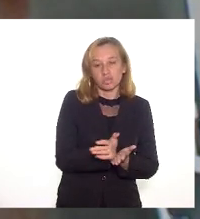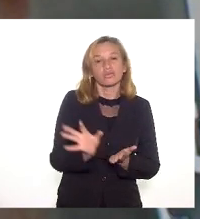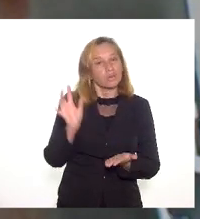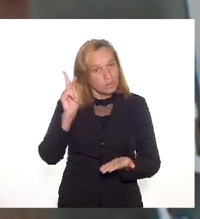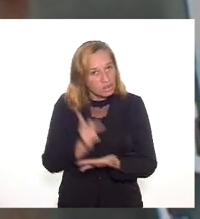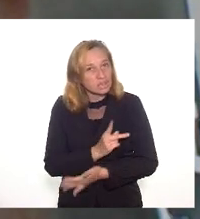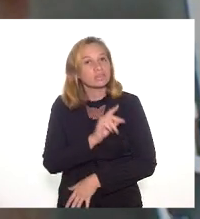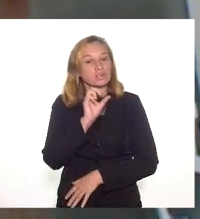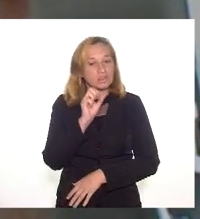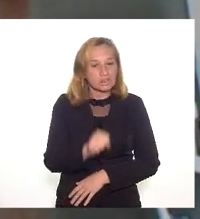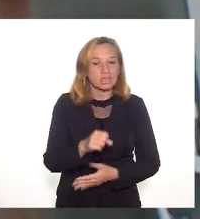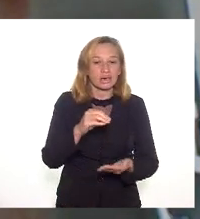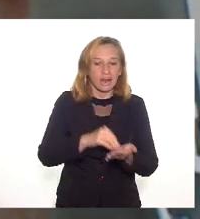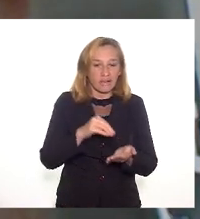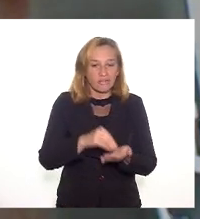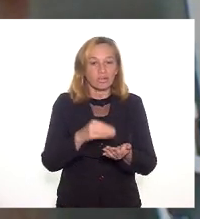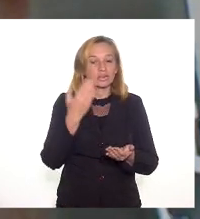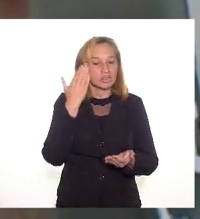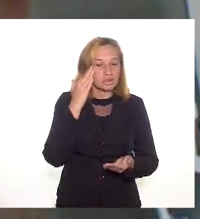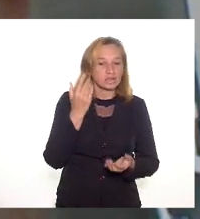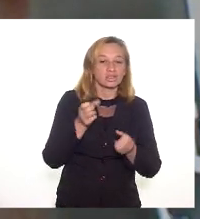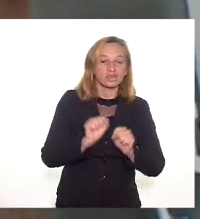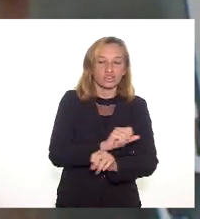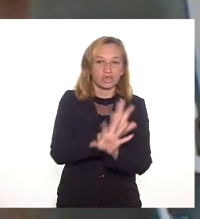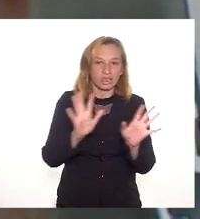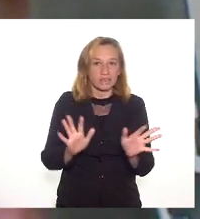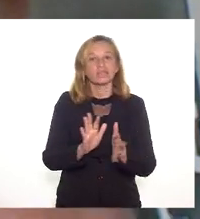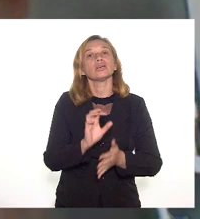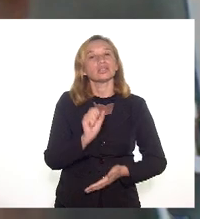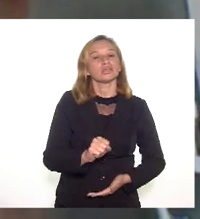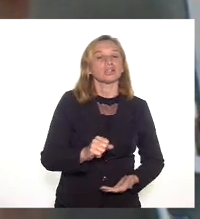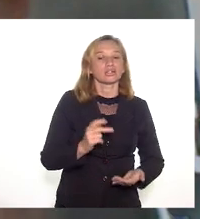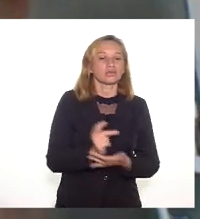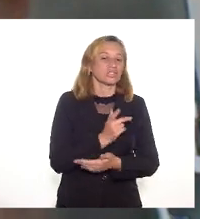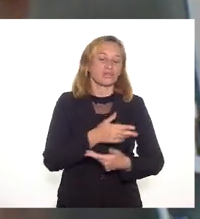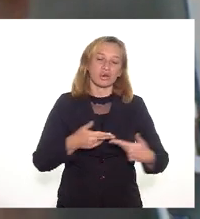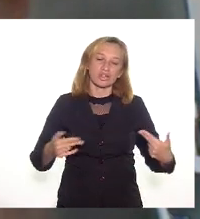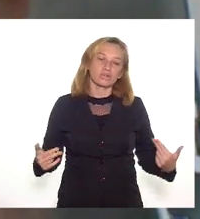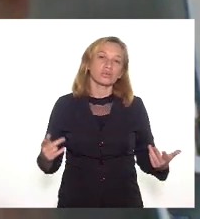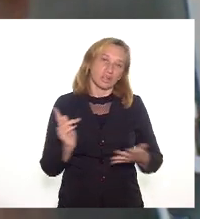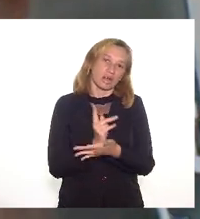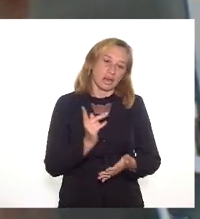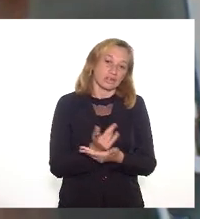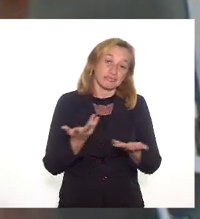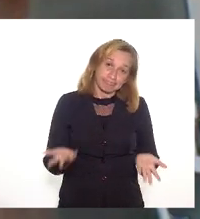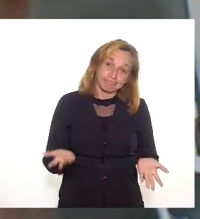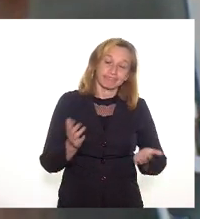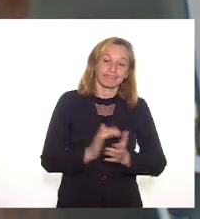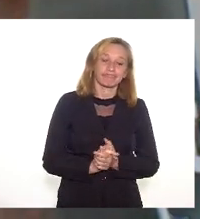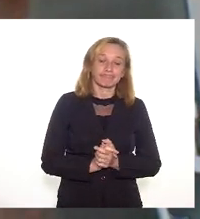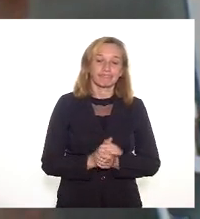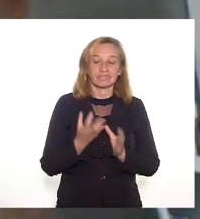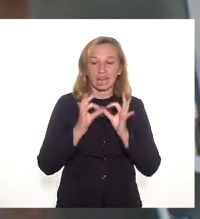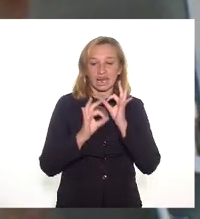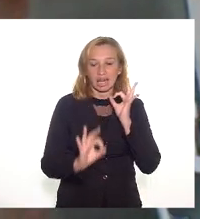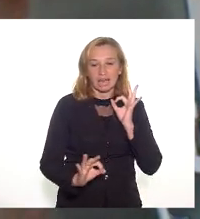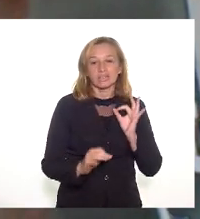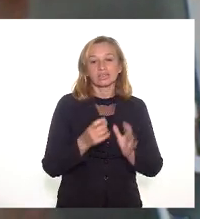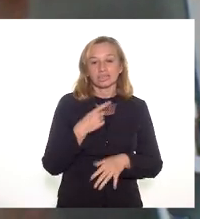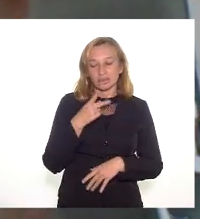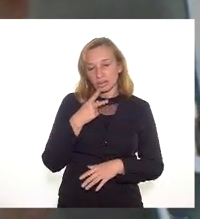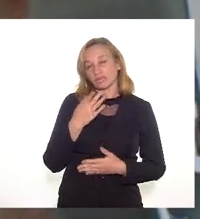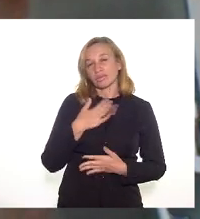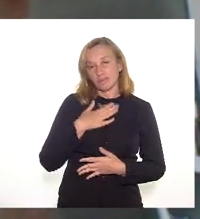feitos, a falta de entendimento, a falta de transparência, foi feito várias operações em relação a isso. para não me alongar muito, era só essas